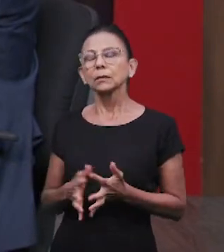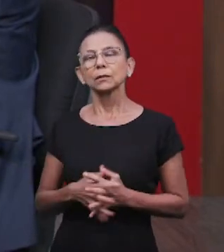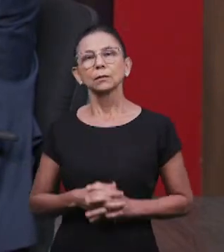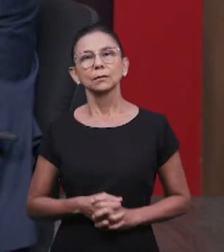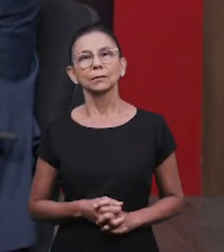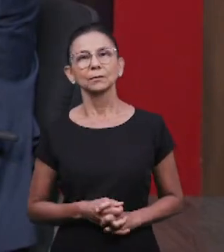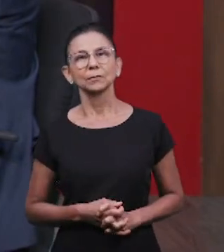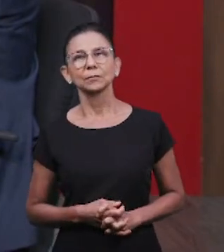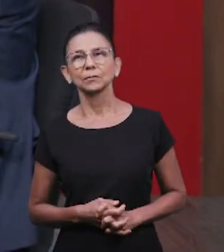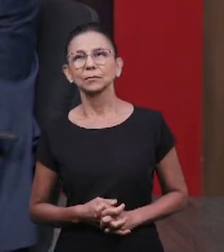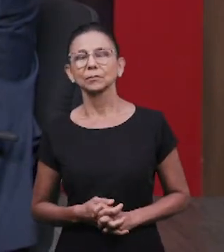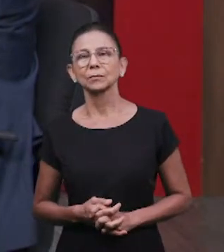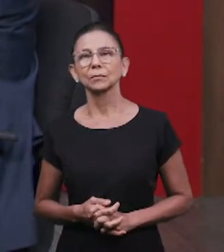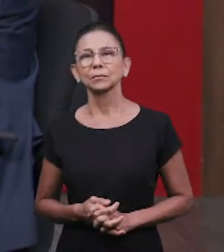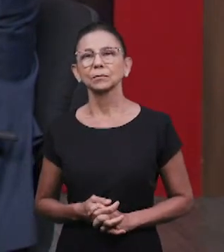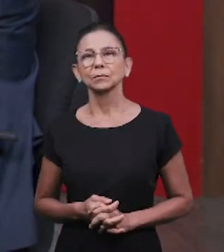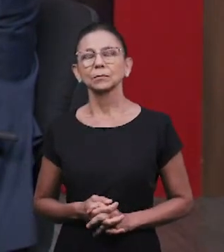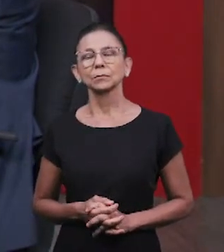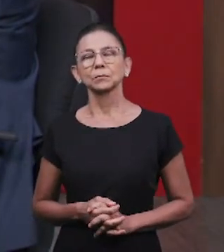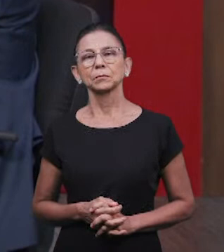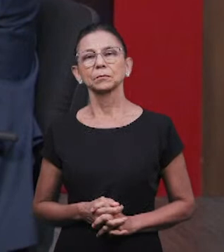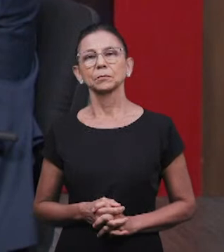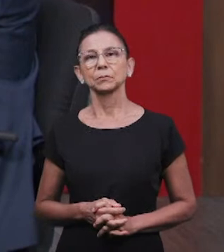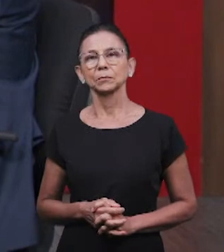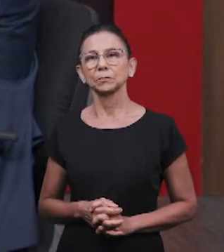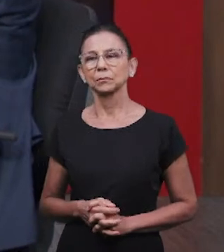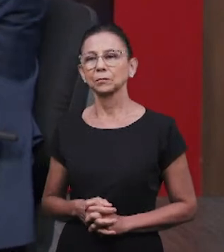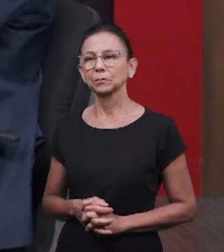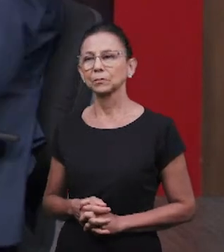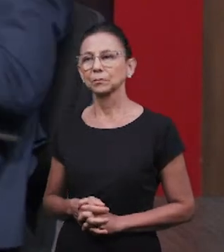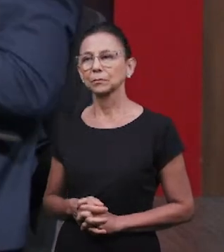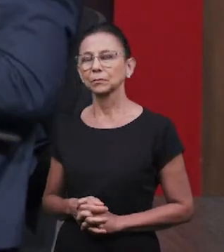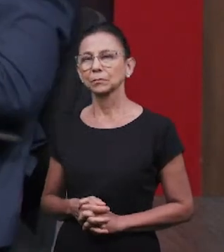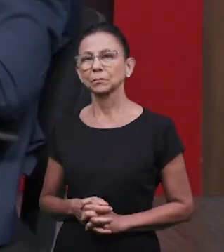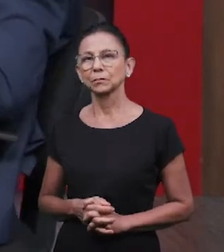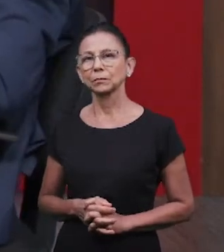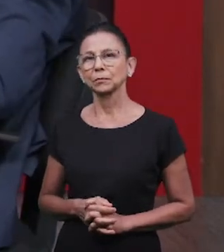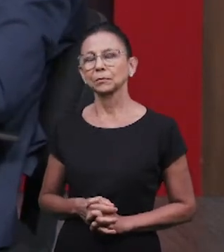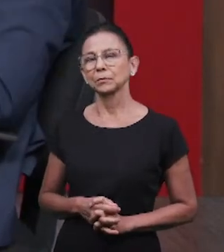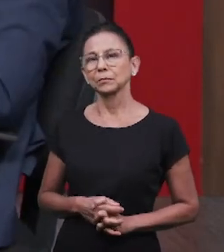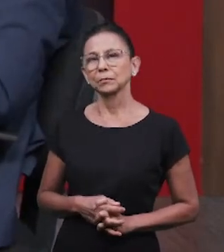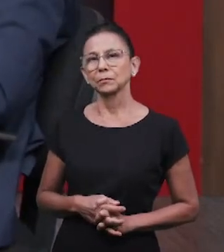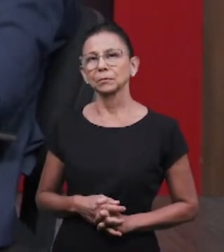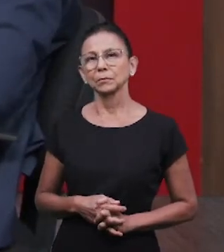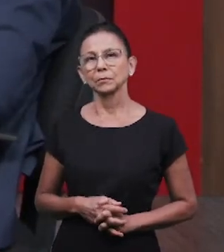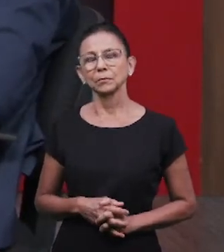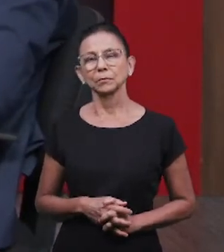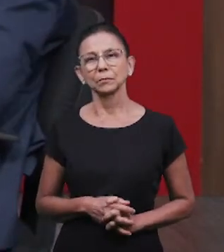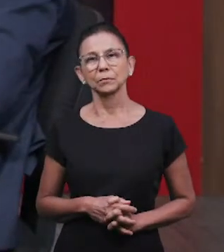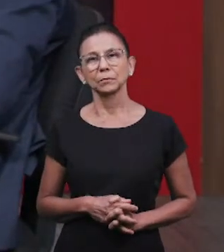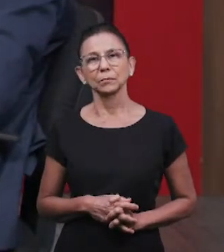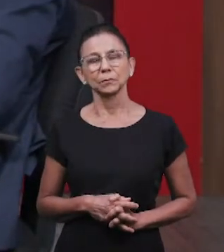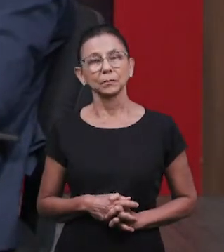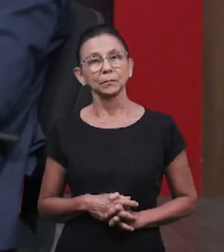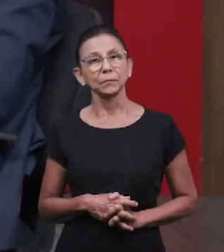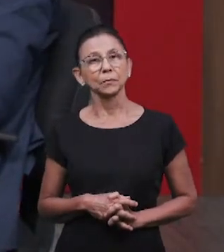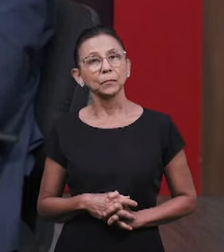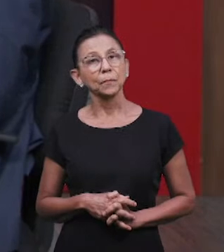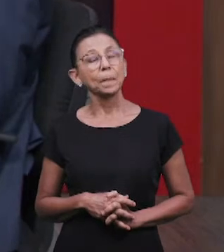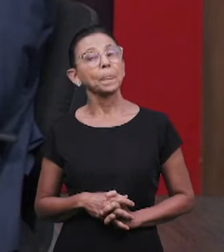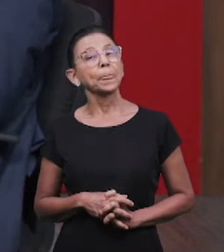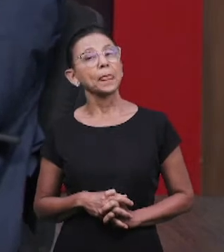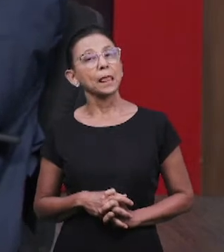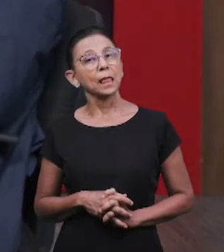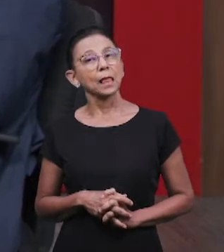Altina é mais menino do que menina, é isso mesmo? Não tem isso não, né? Não, tem. Geralmente a gente vê os diagnósticos mais